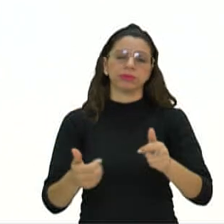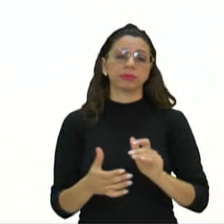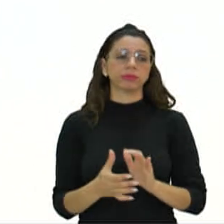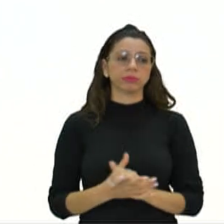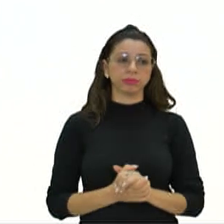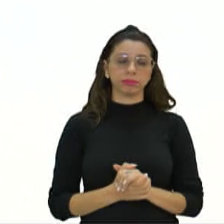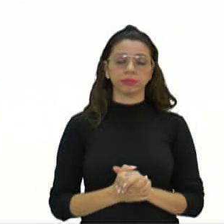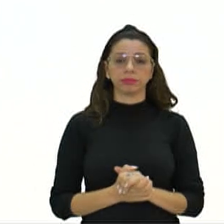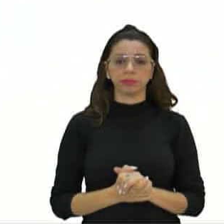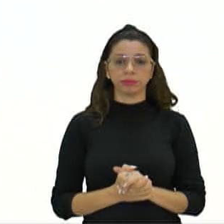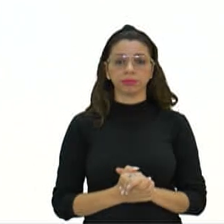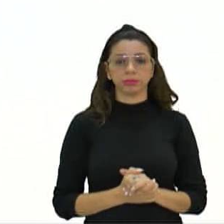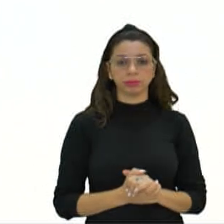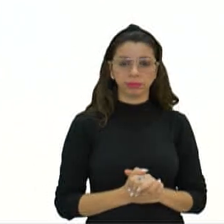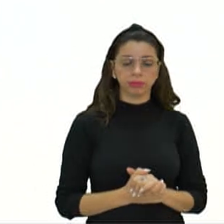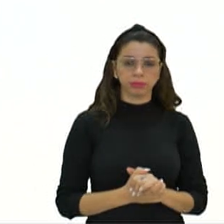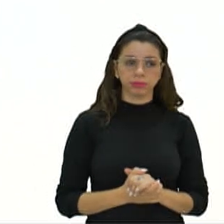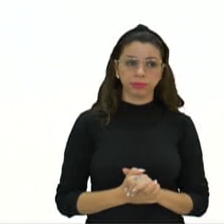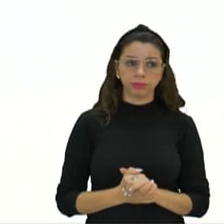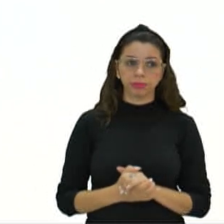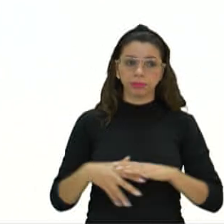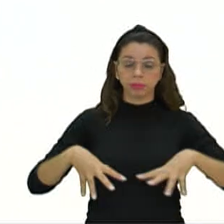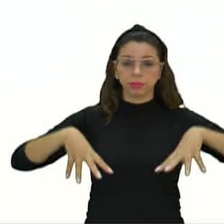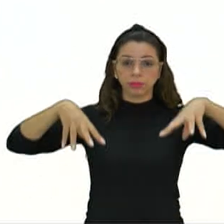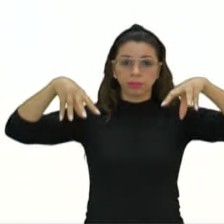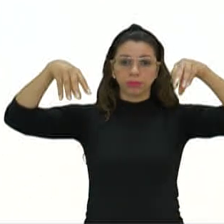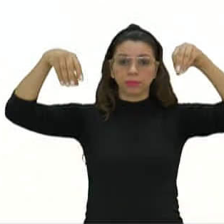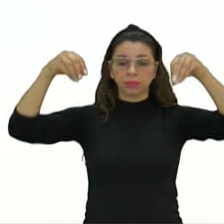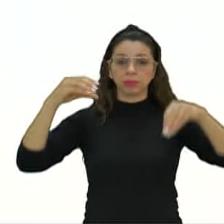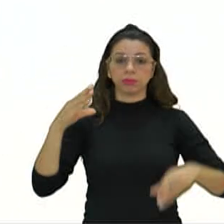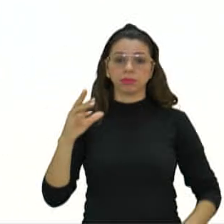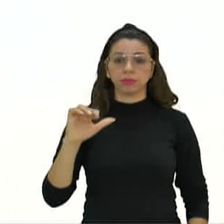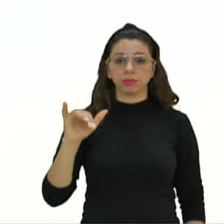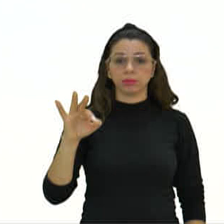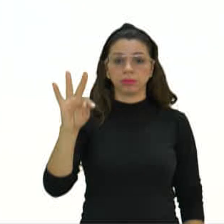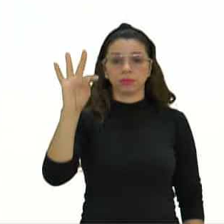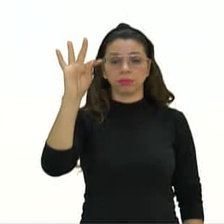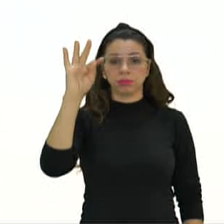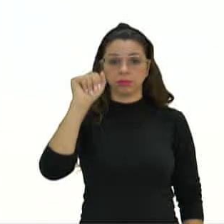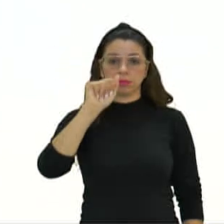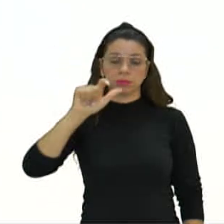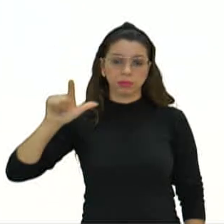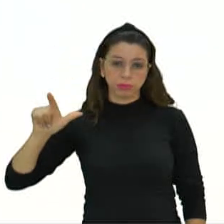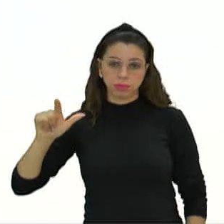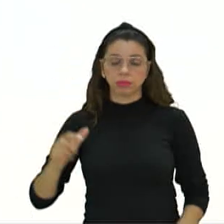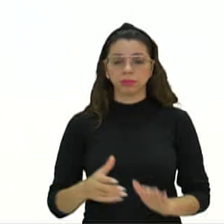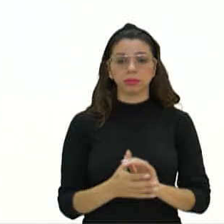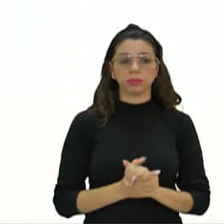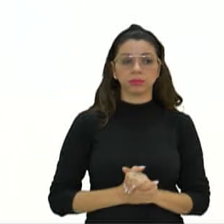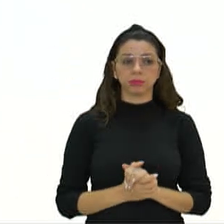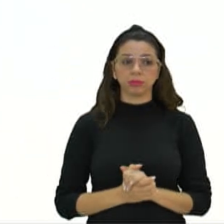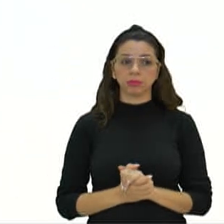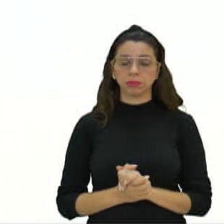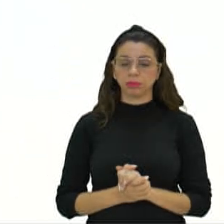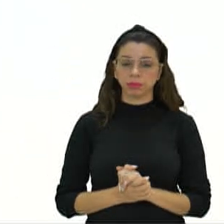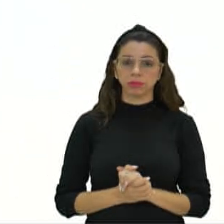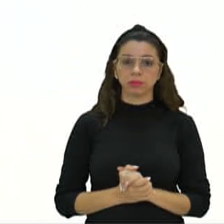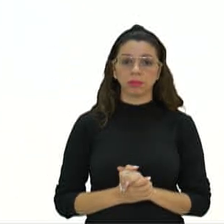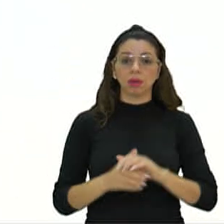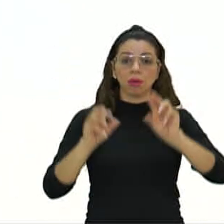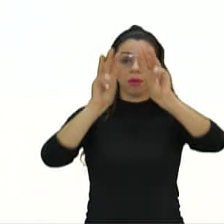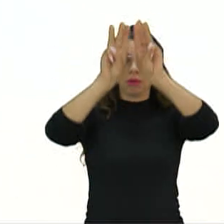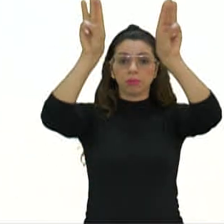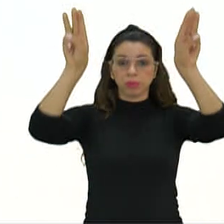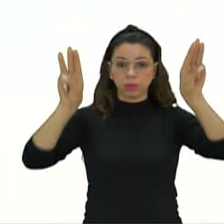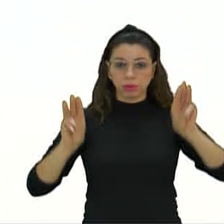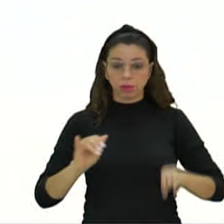o Crystal Palace, que é o Palácio de Cristal, Petrópolis Imperial Museum, o Museu Imperial